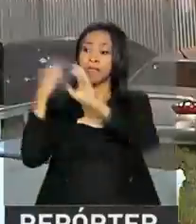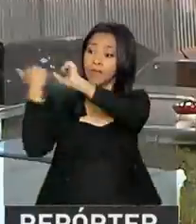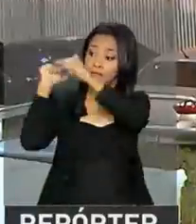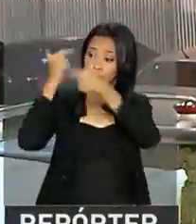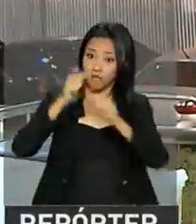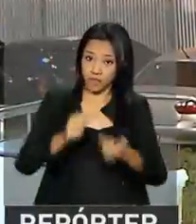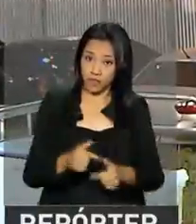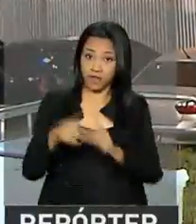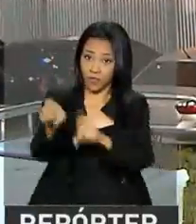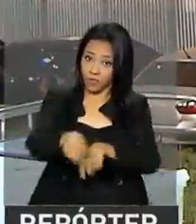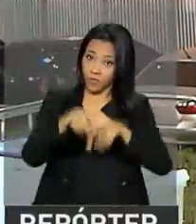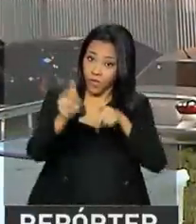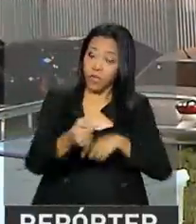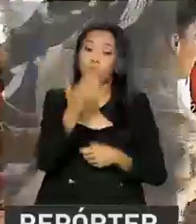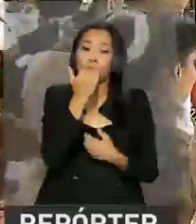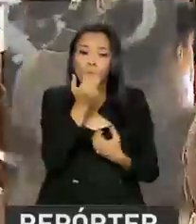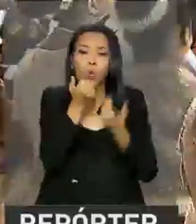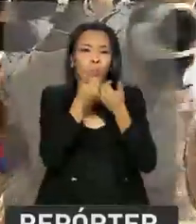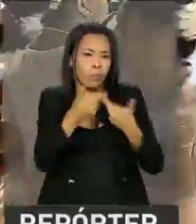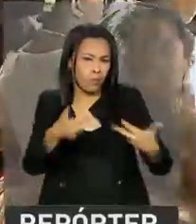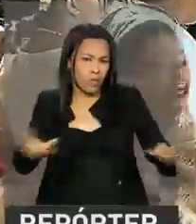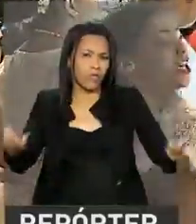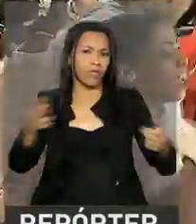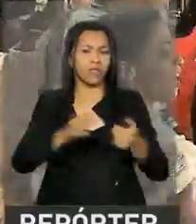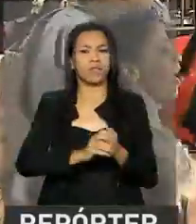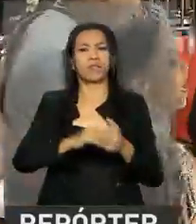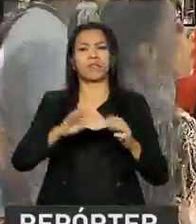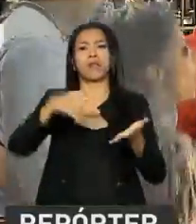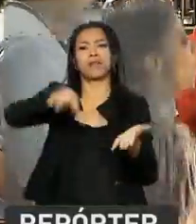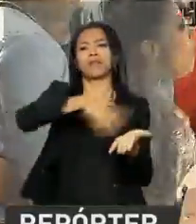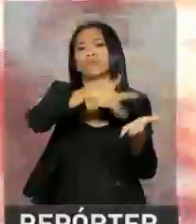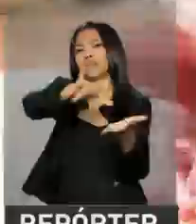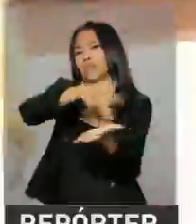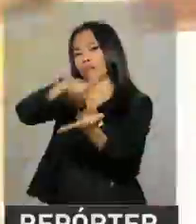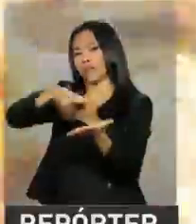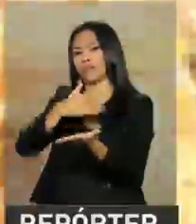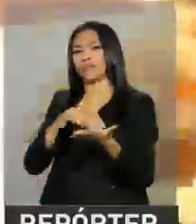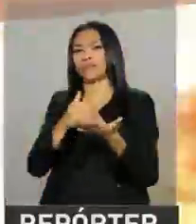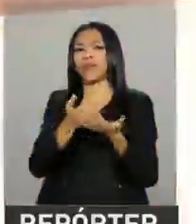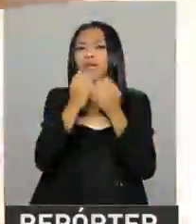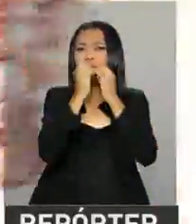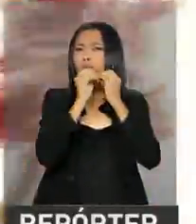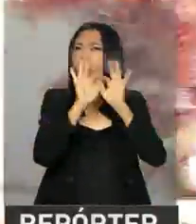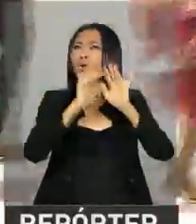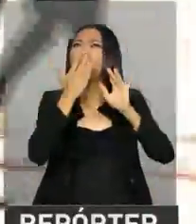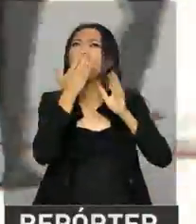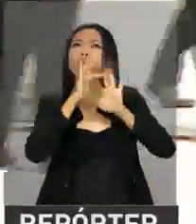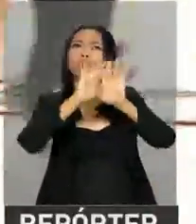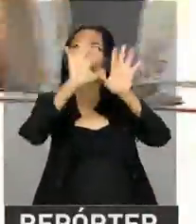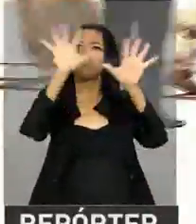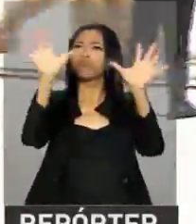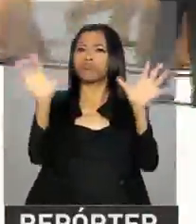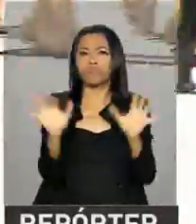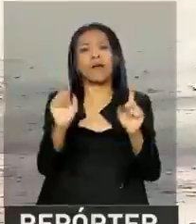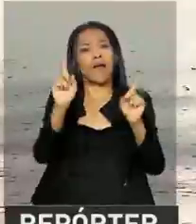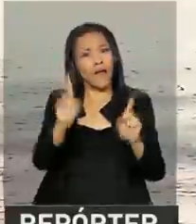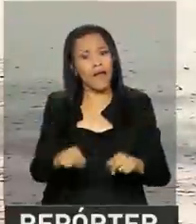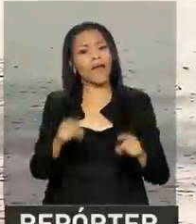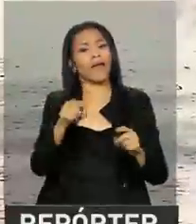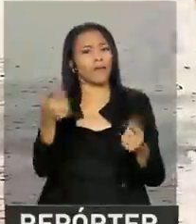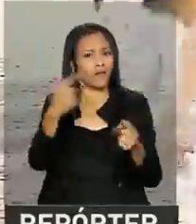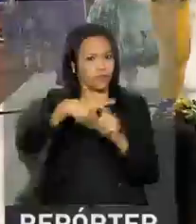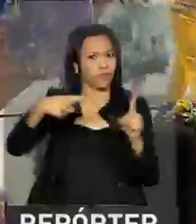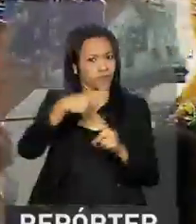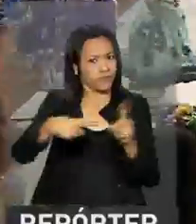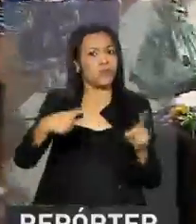sertanejas comidas típicas danças e enfeites utilizados hoje são uma junção de partes da cultura africana